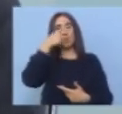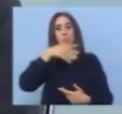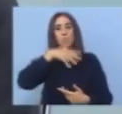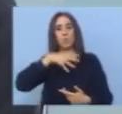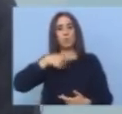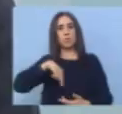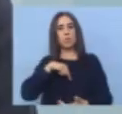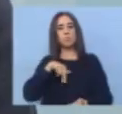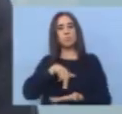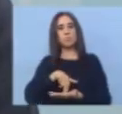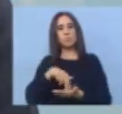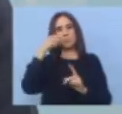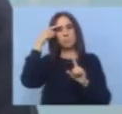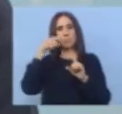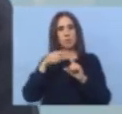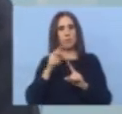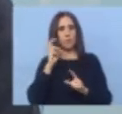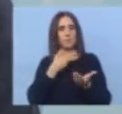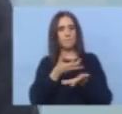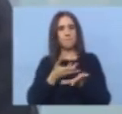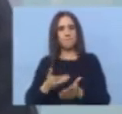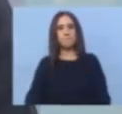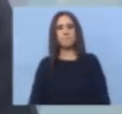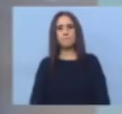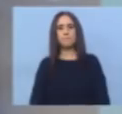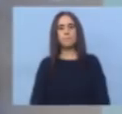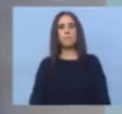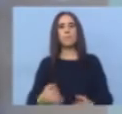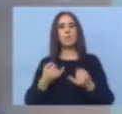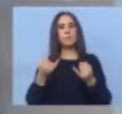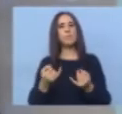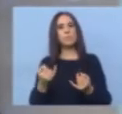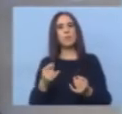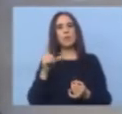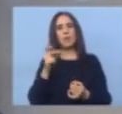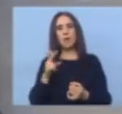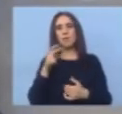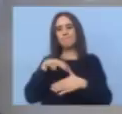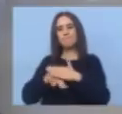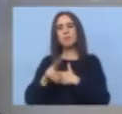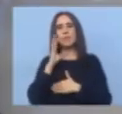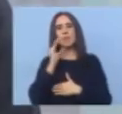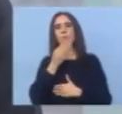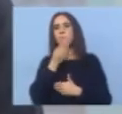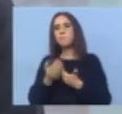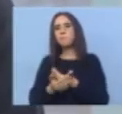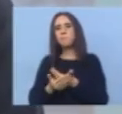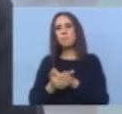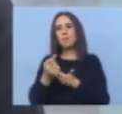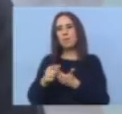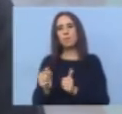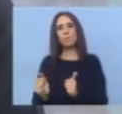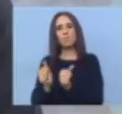e nós estamos lá muito para ouvir. Depois também procuramos ir aos lares, onde estão pessoas mais idosas, fazer